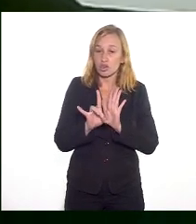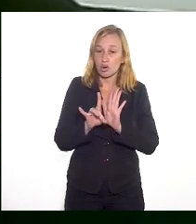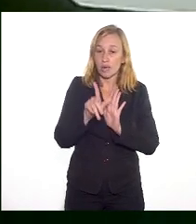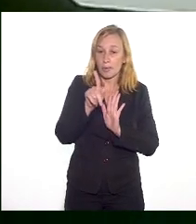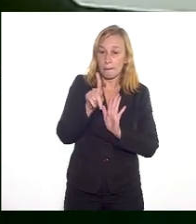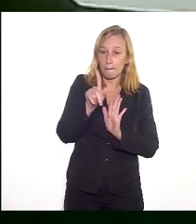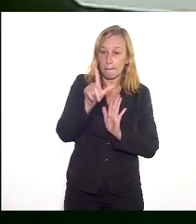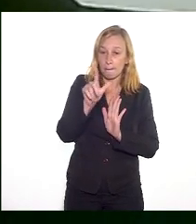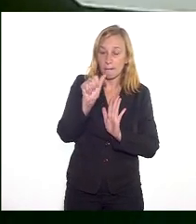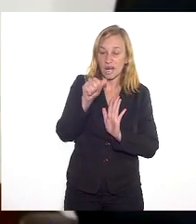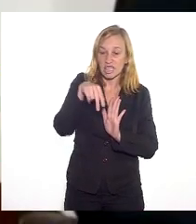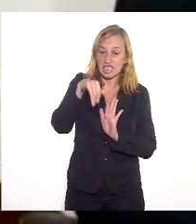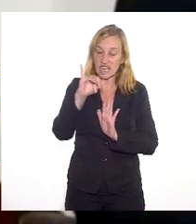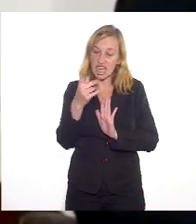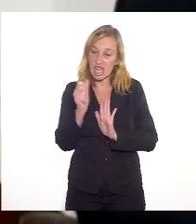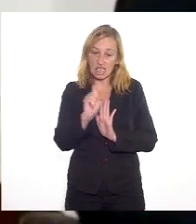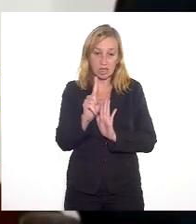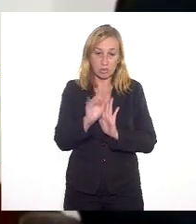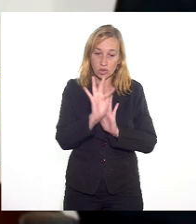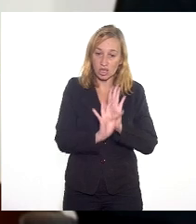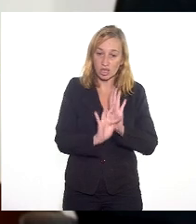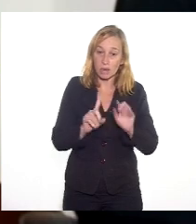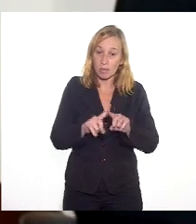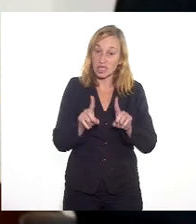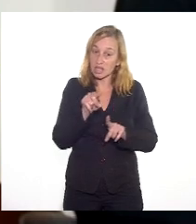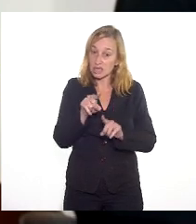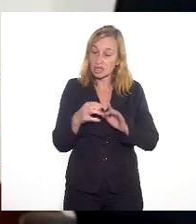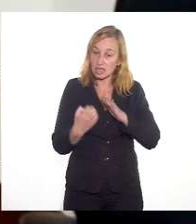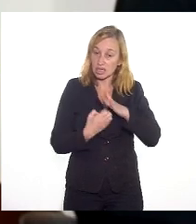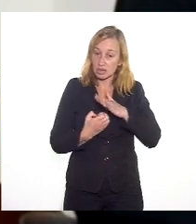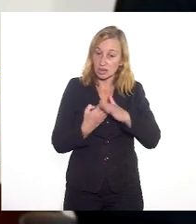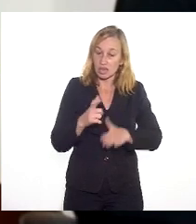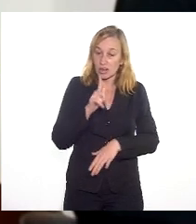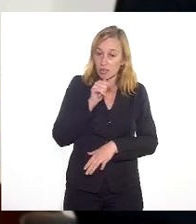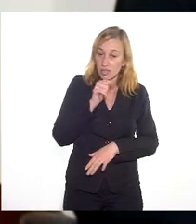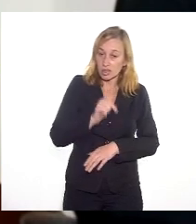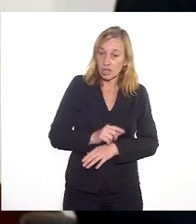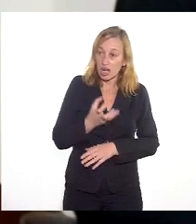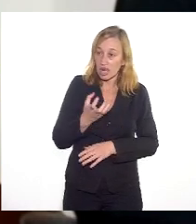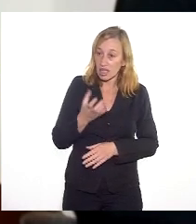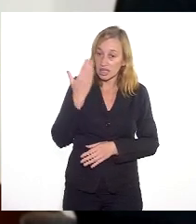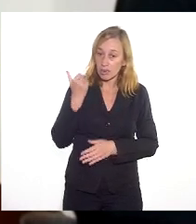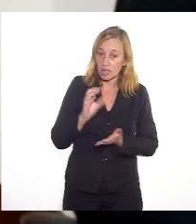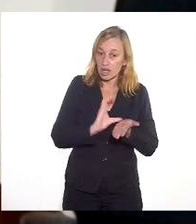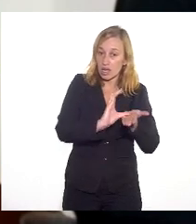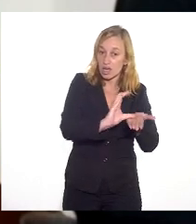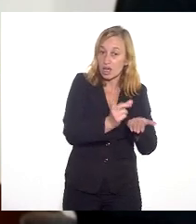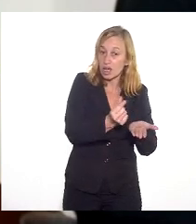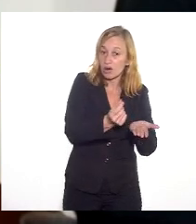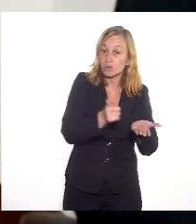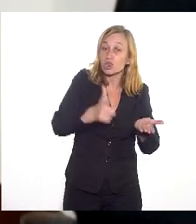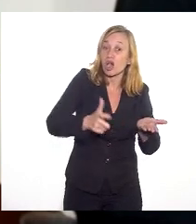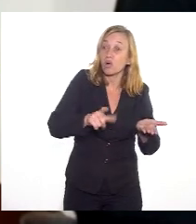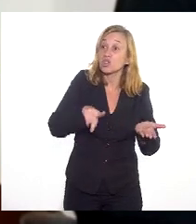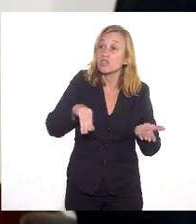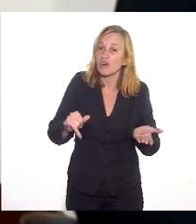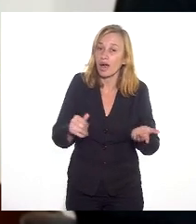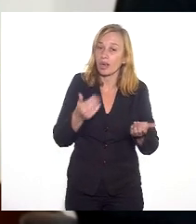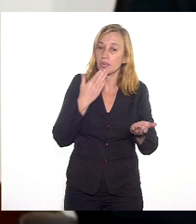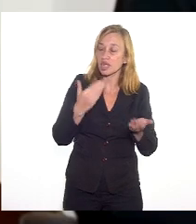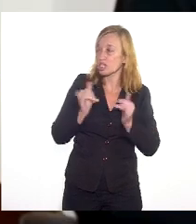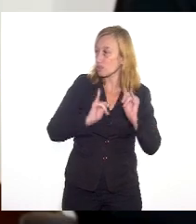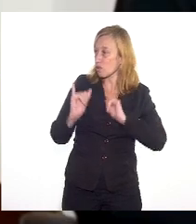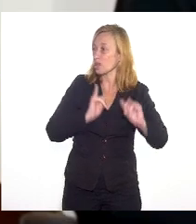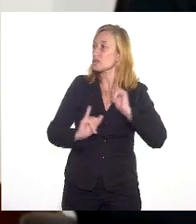texto. Mas olha só, essa questão da SEDAI, que ela quer saber para onde vai o recurso, isso pode ser também um pedido de informação,